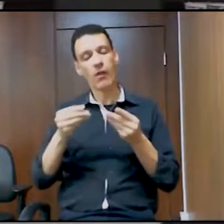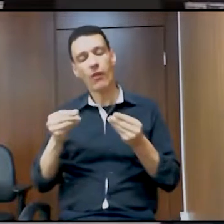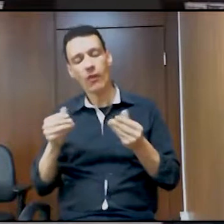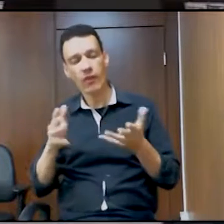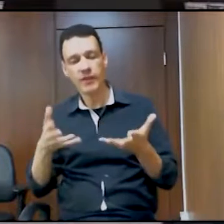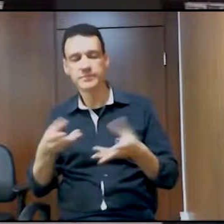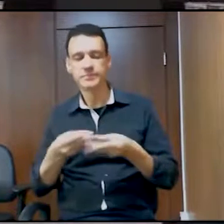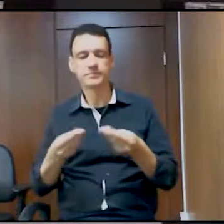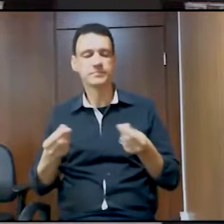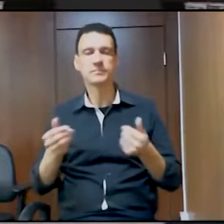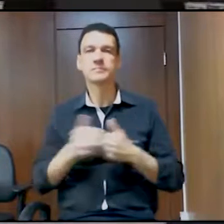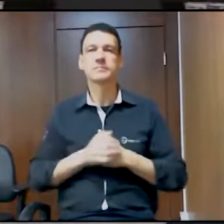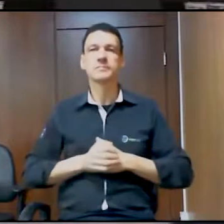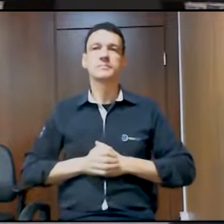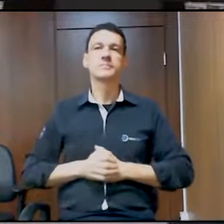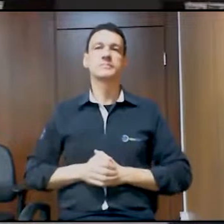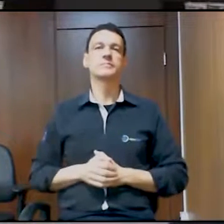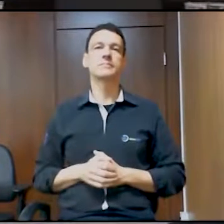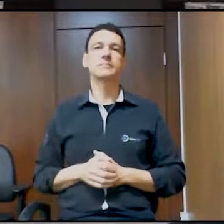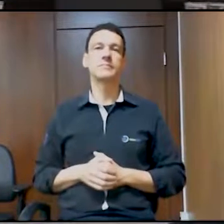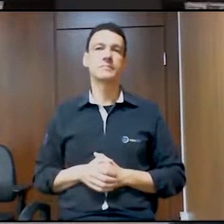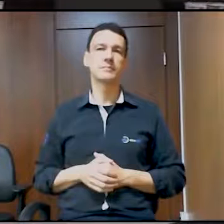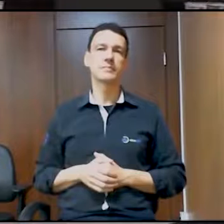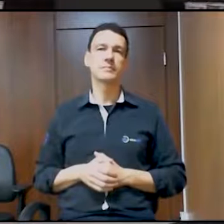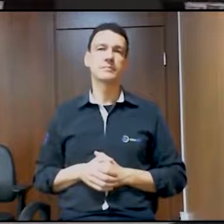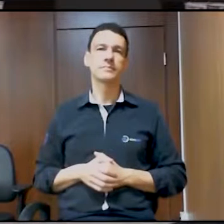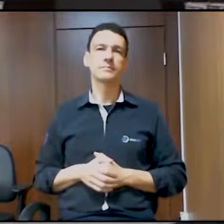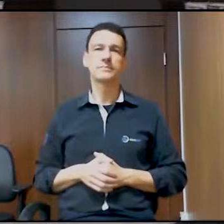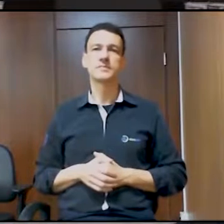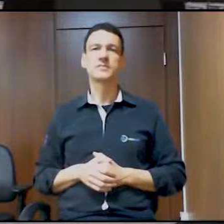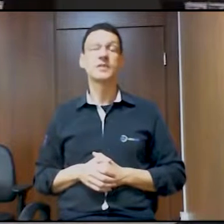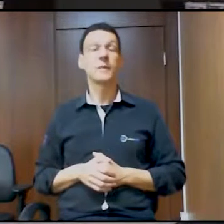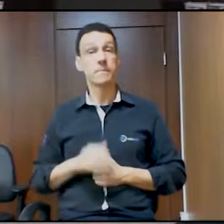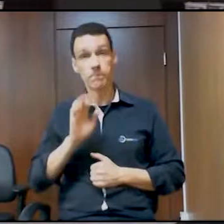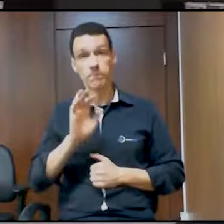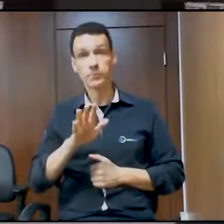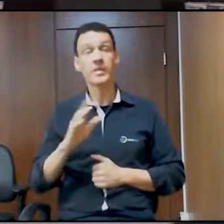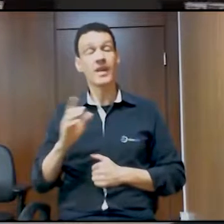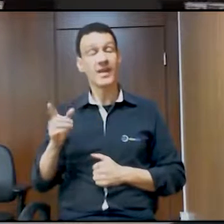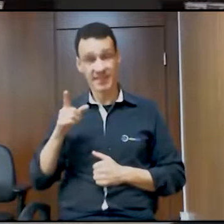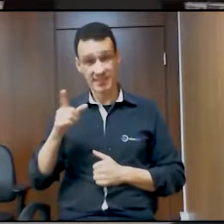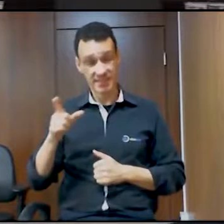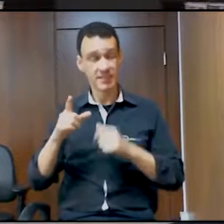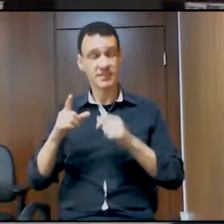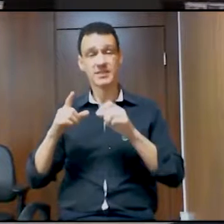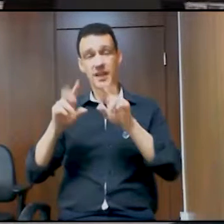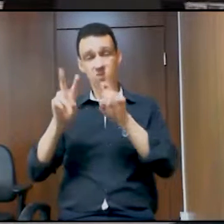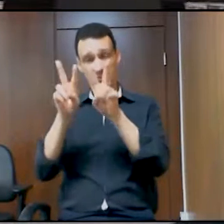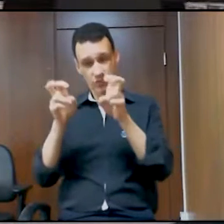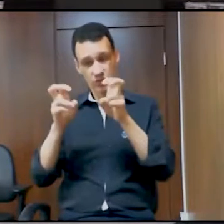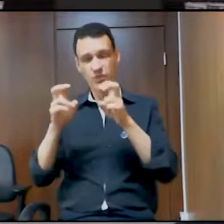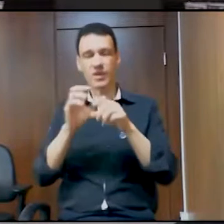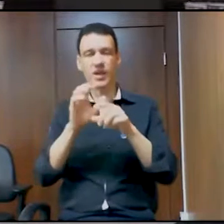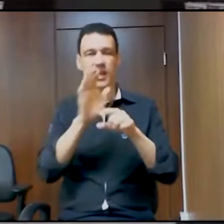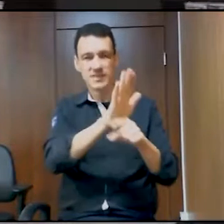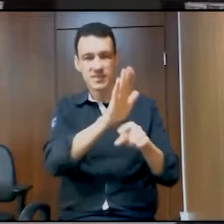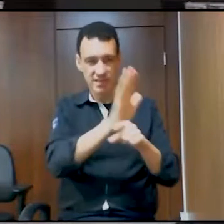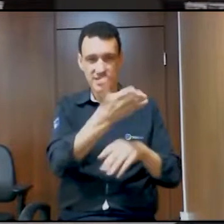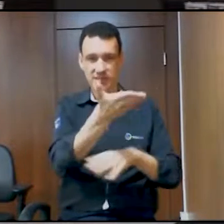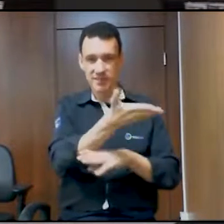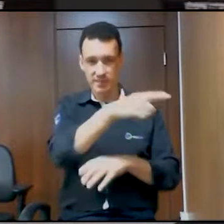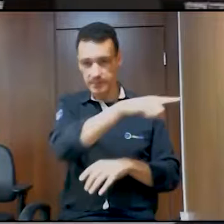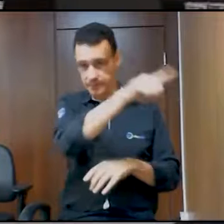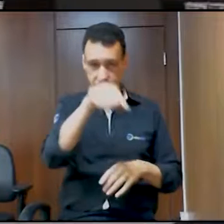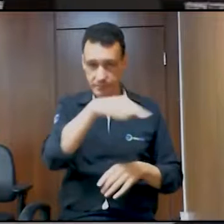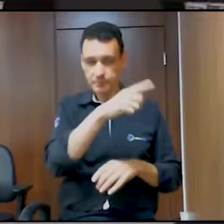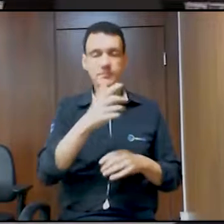Pensamento fluir. Então, esse primeiro questionamento que a população em situação de rua como temática habitacional traz é uma questão de identidade da população em situação